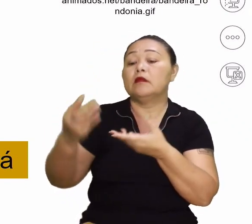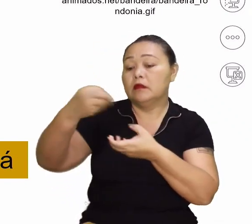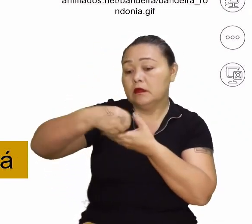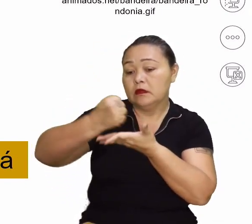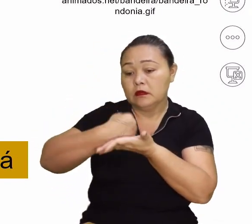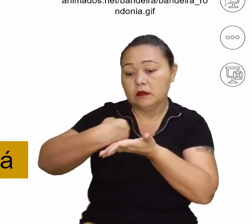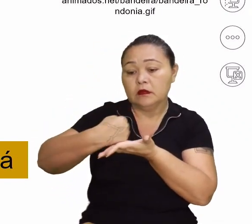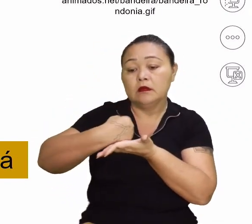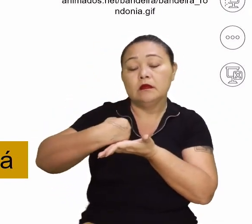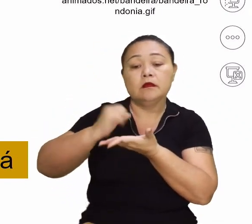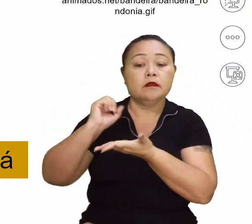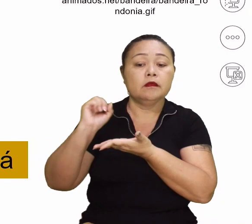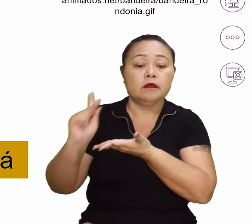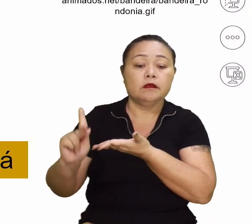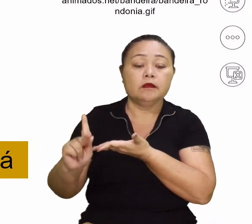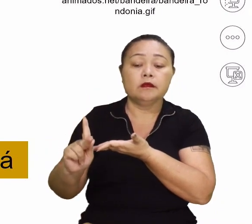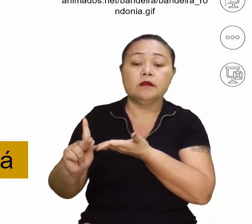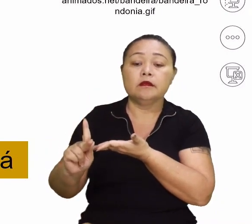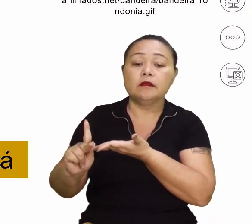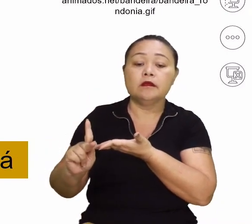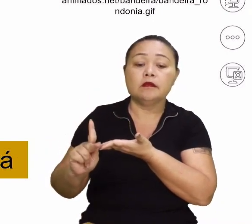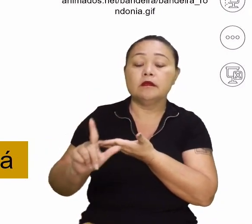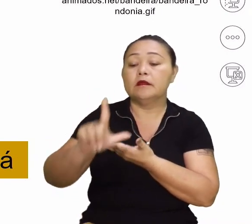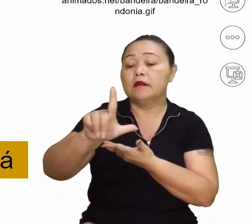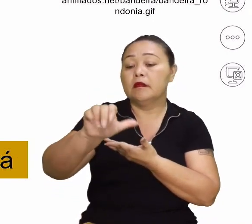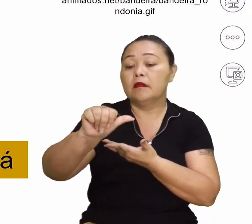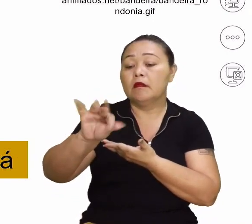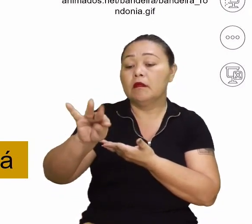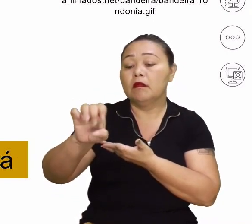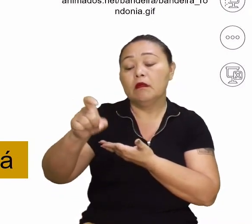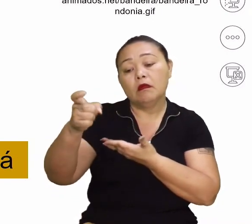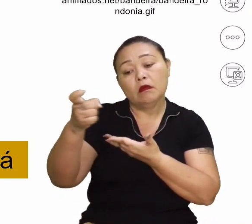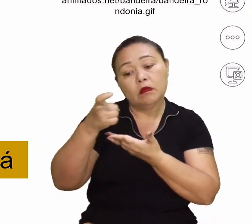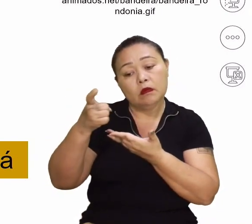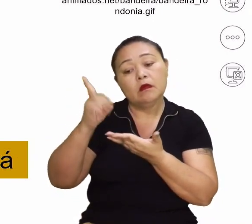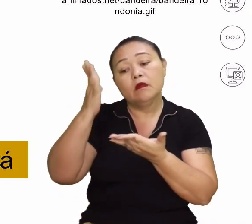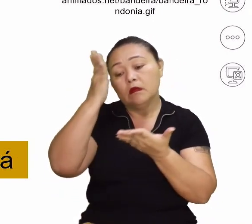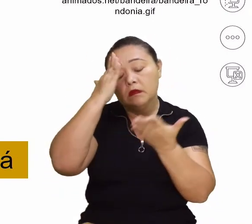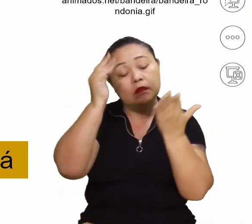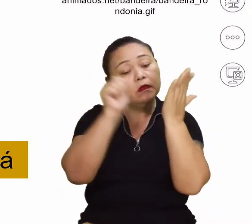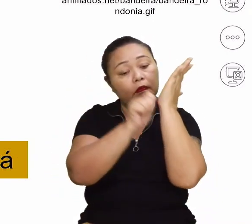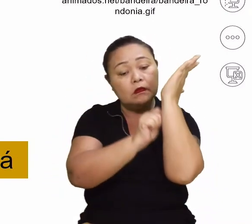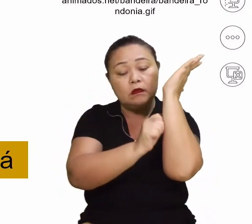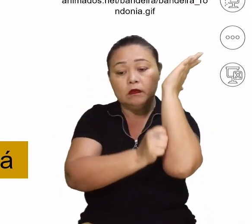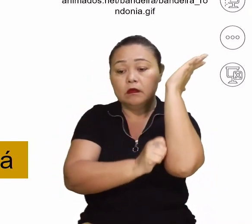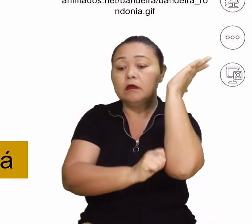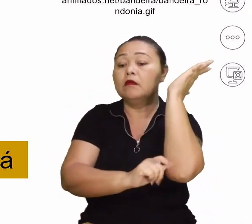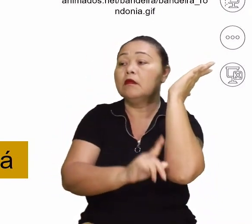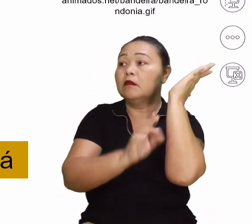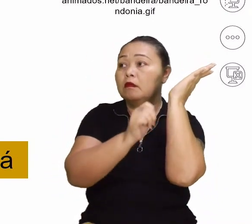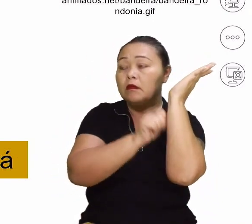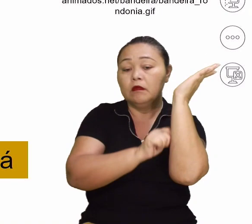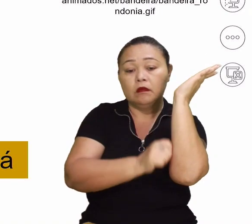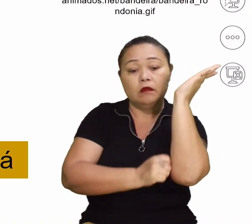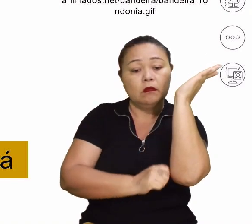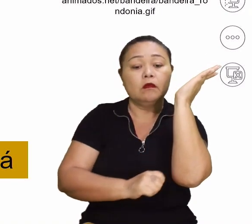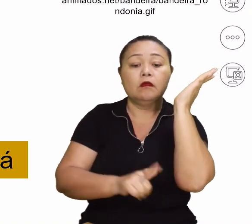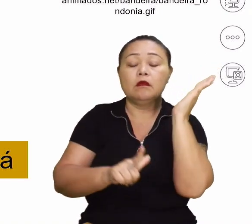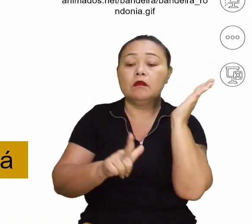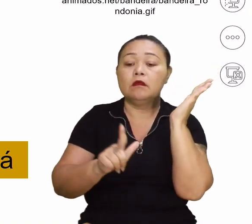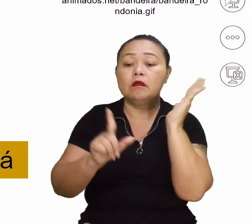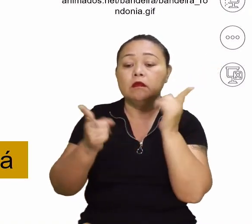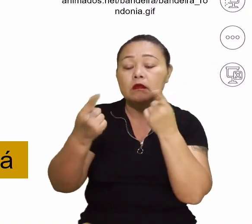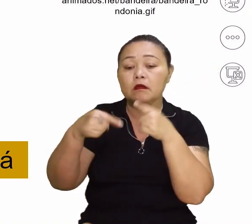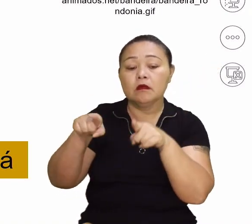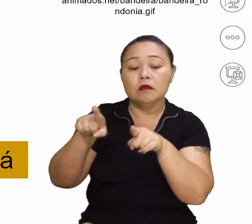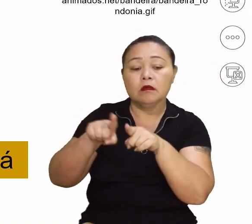medicação, ok? O látex, já sabemos, né? Fazer a borracha.